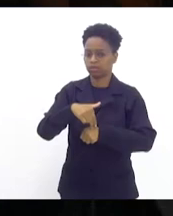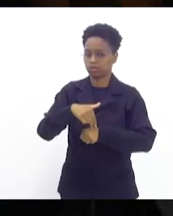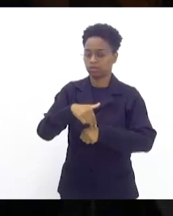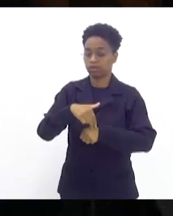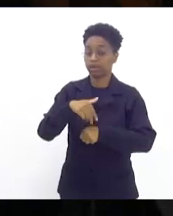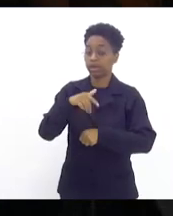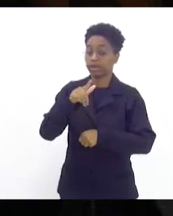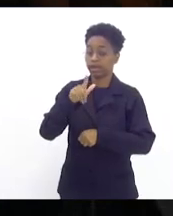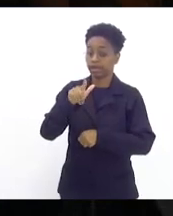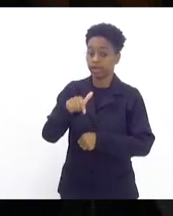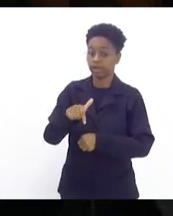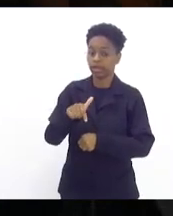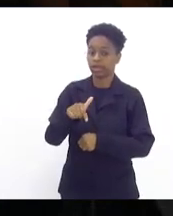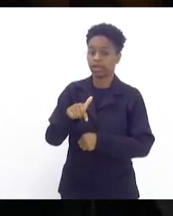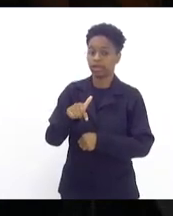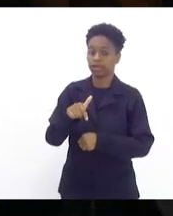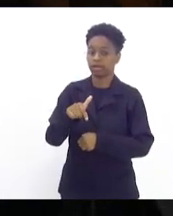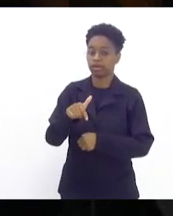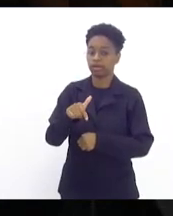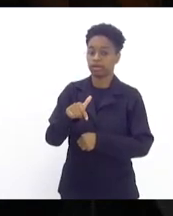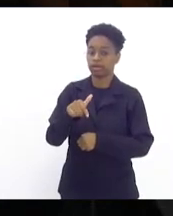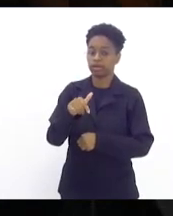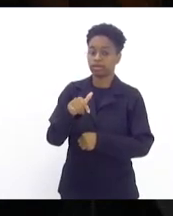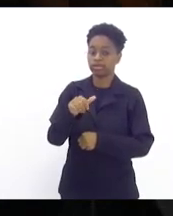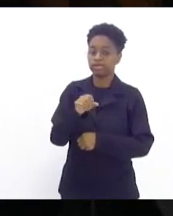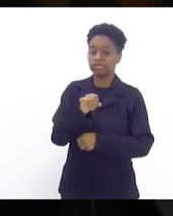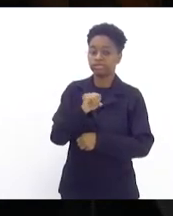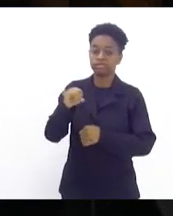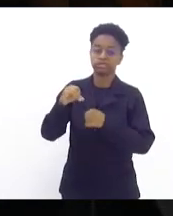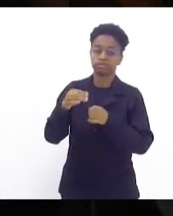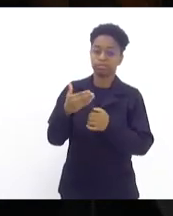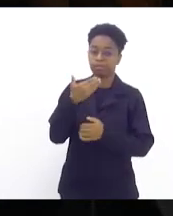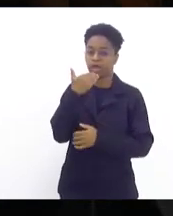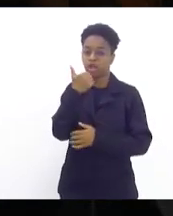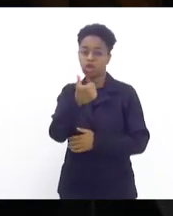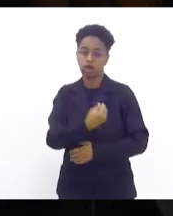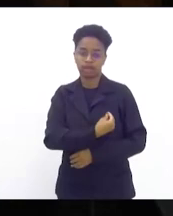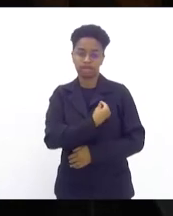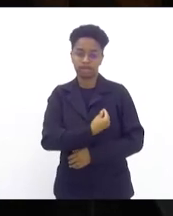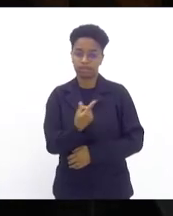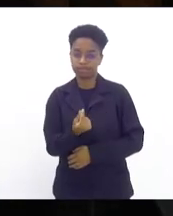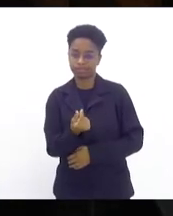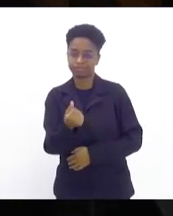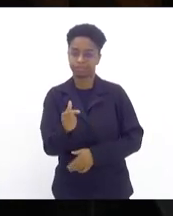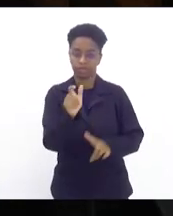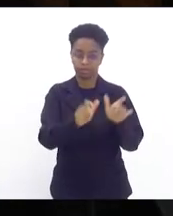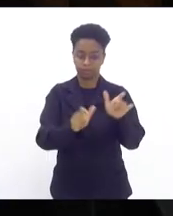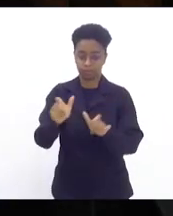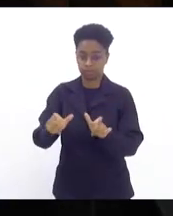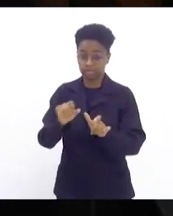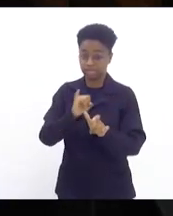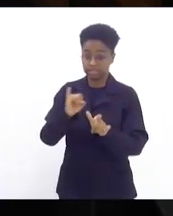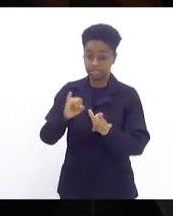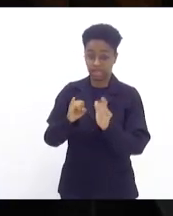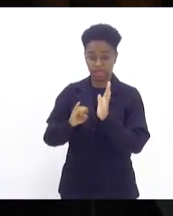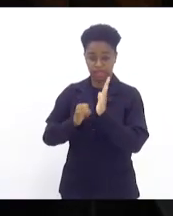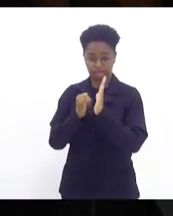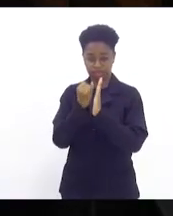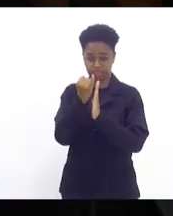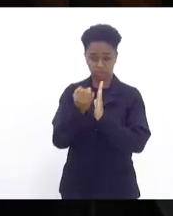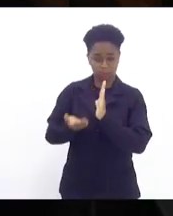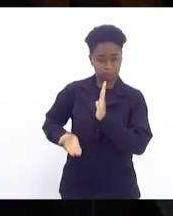aquela que fala ao bolso do Cidadão Se a inflação dispara